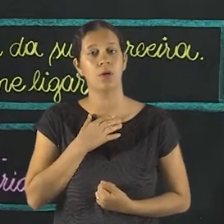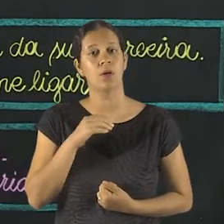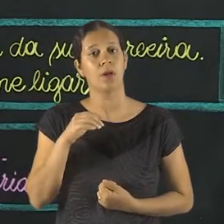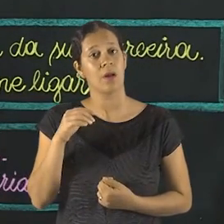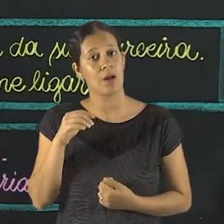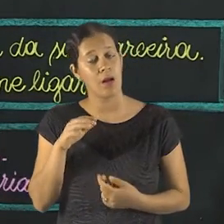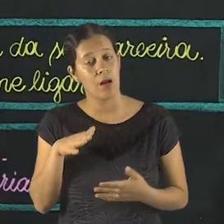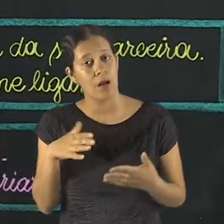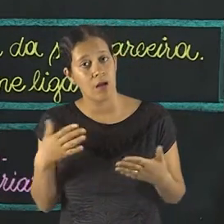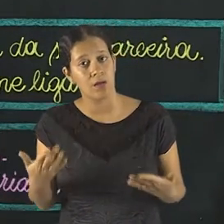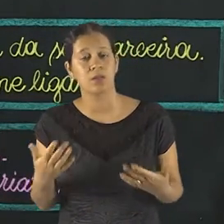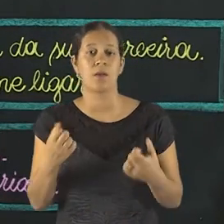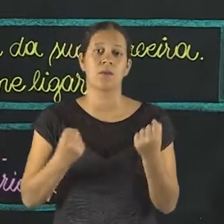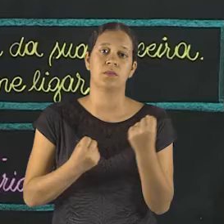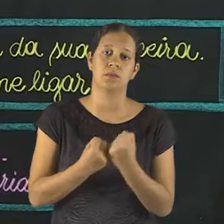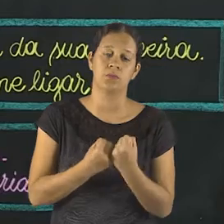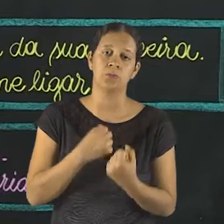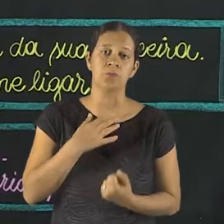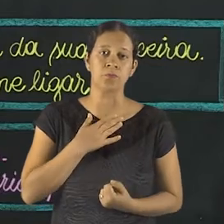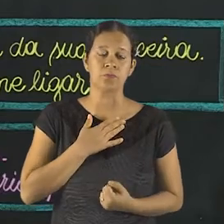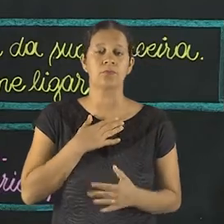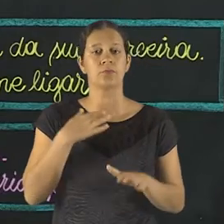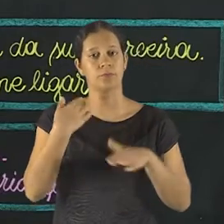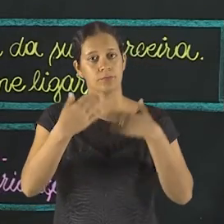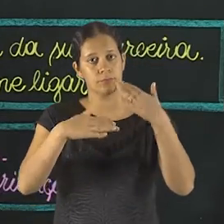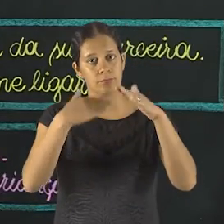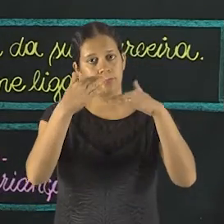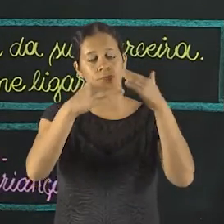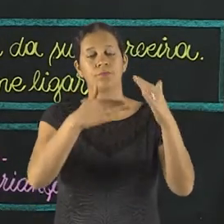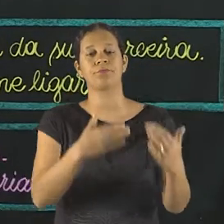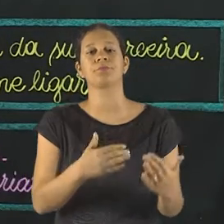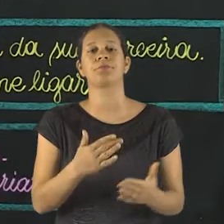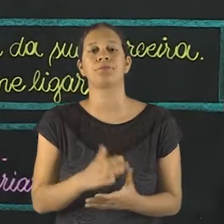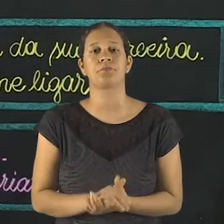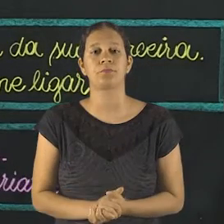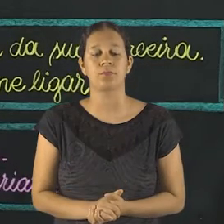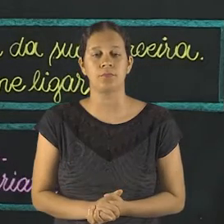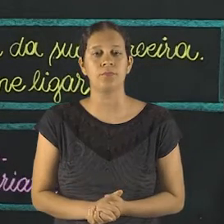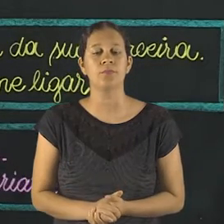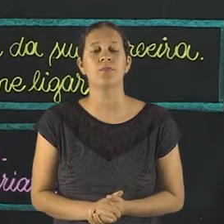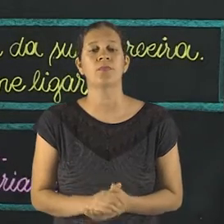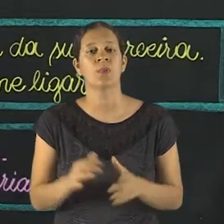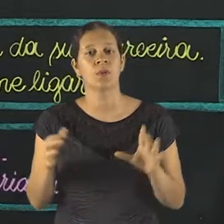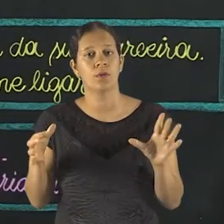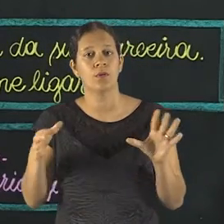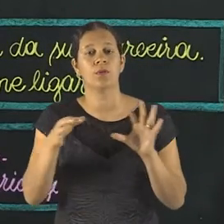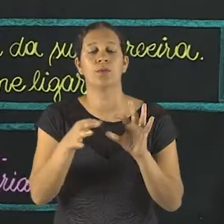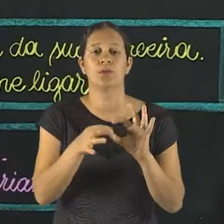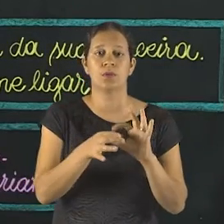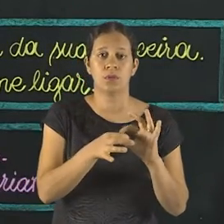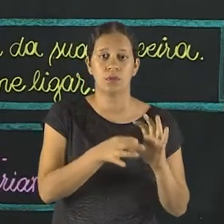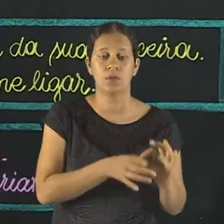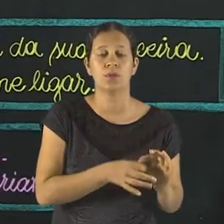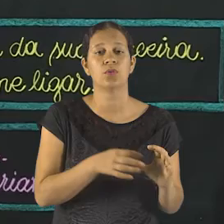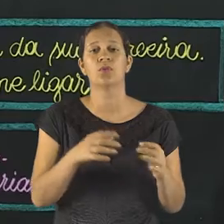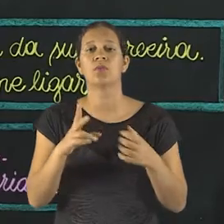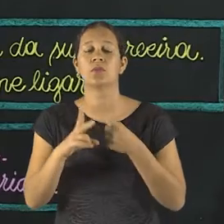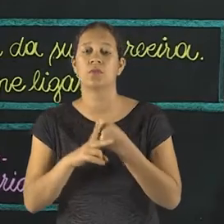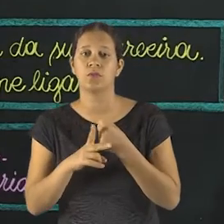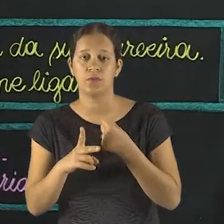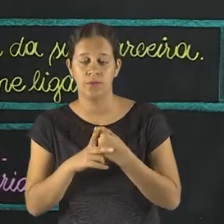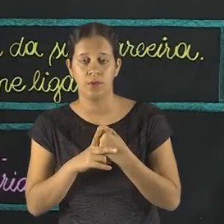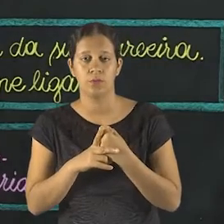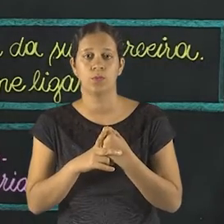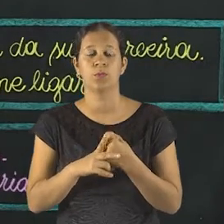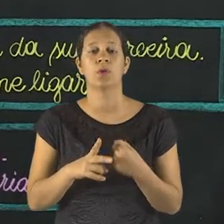precise de apoio, me ligue. Então, se eu desenvolvesse, eu utilizaria dessa forma, com o conectivo e o verbo flexionado em um